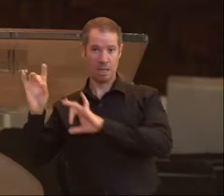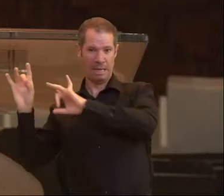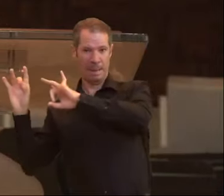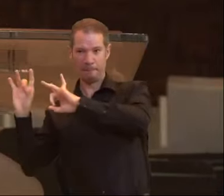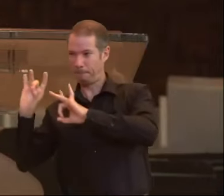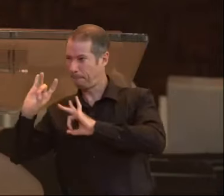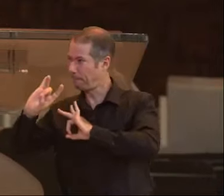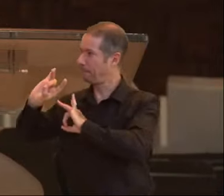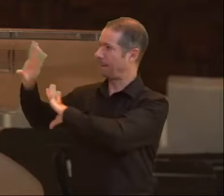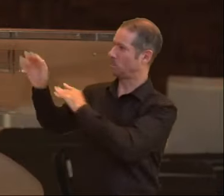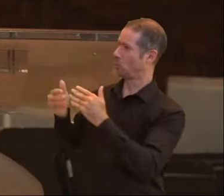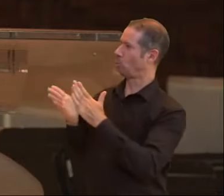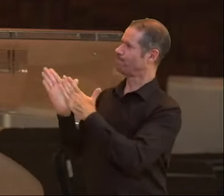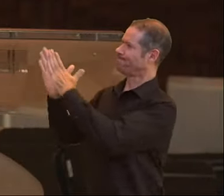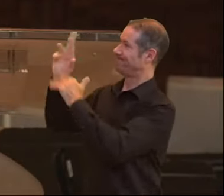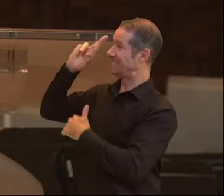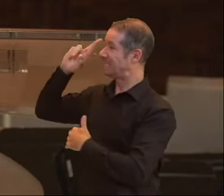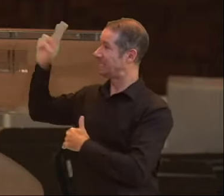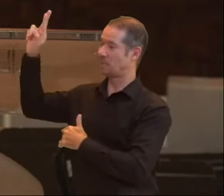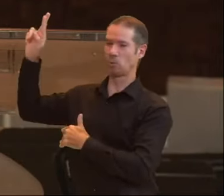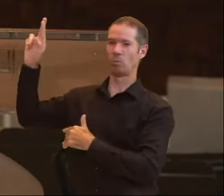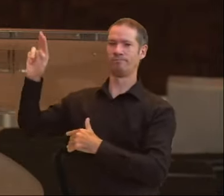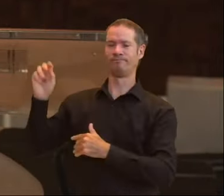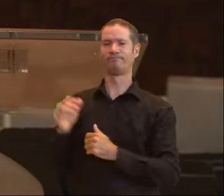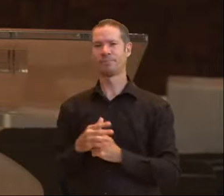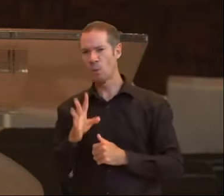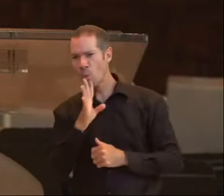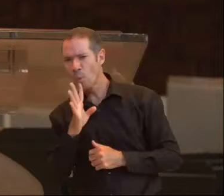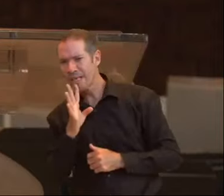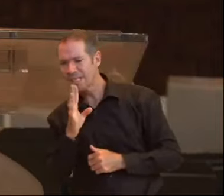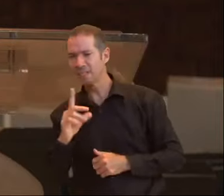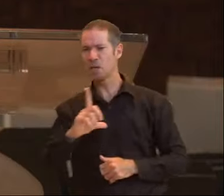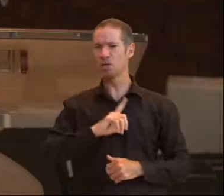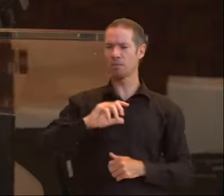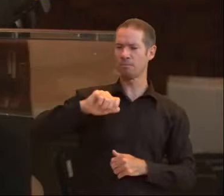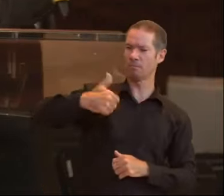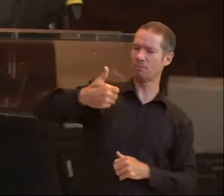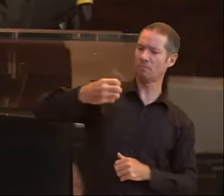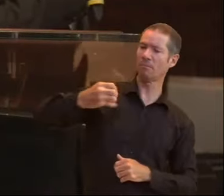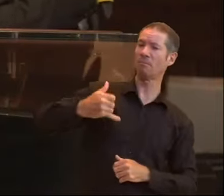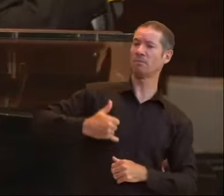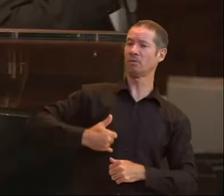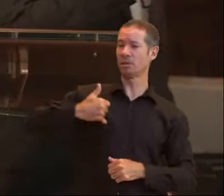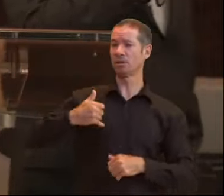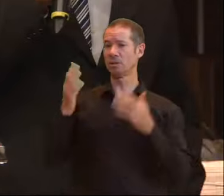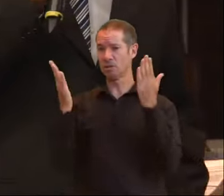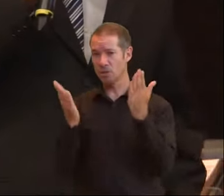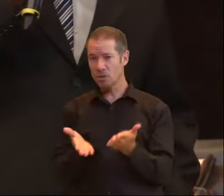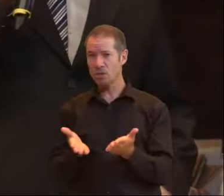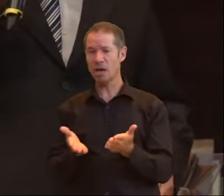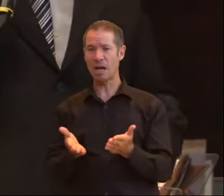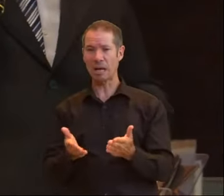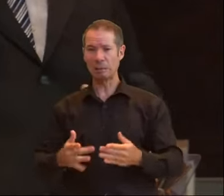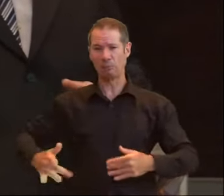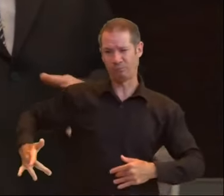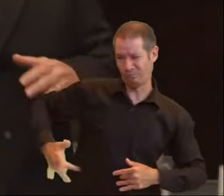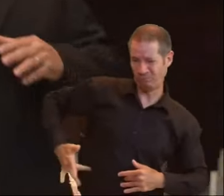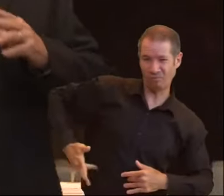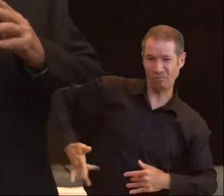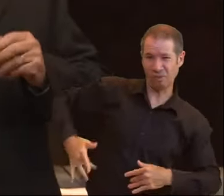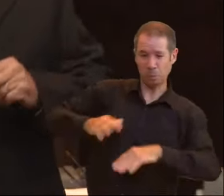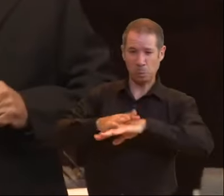do Senhor. Eu a conheci quando ela tinha 10 aninhos, ela já tinha cirrose no fígado,